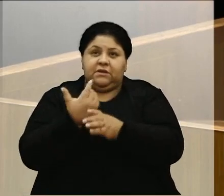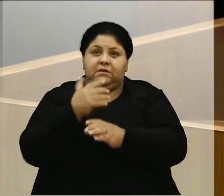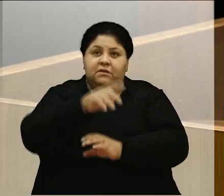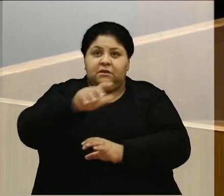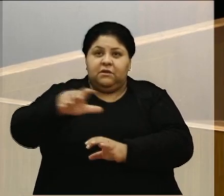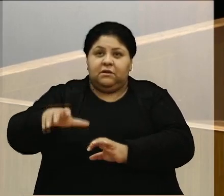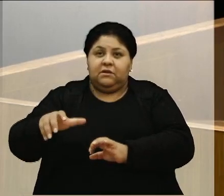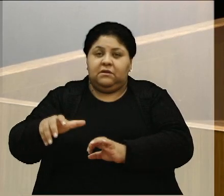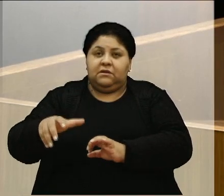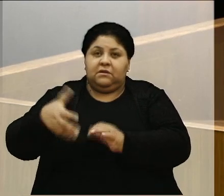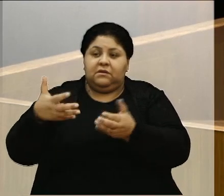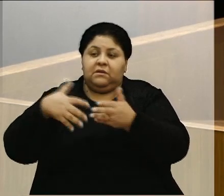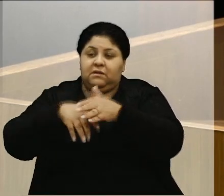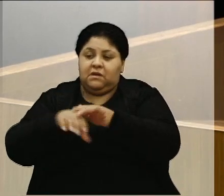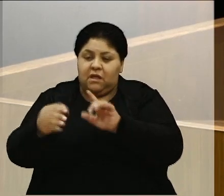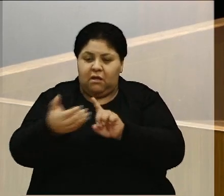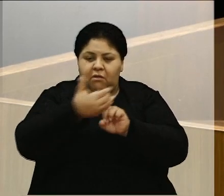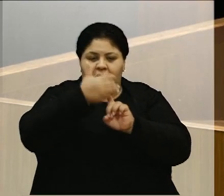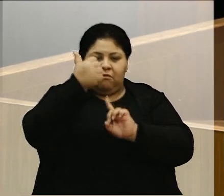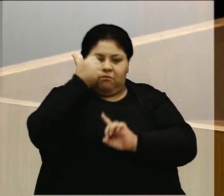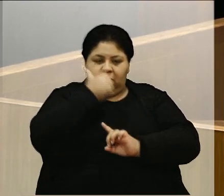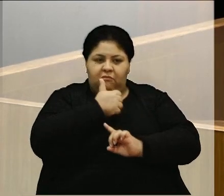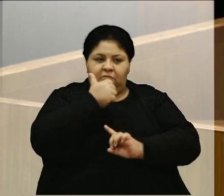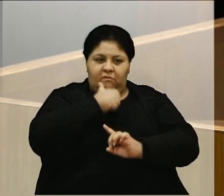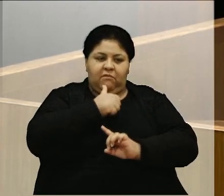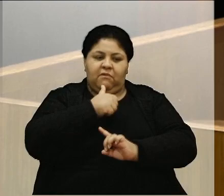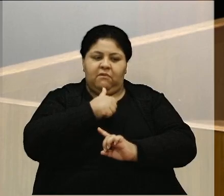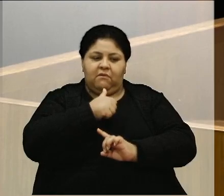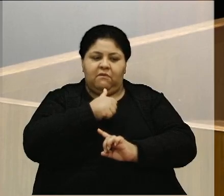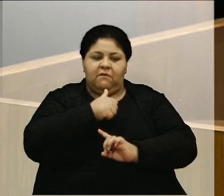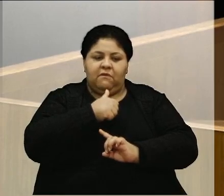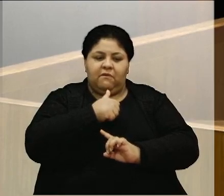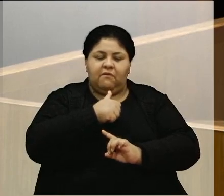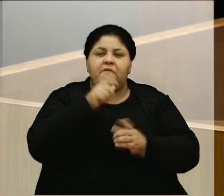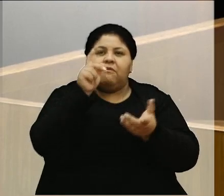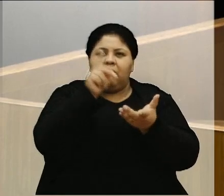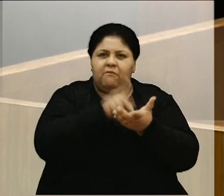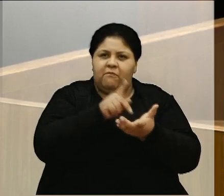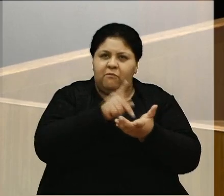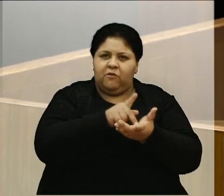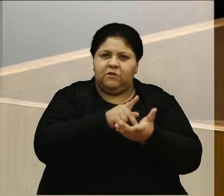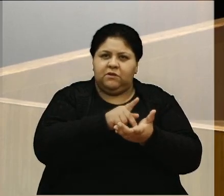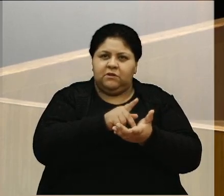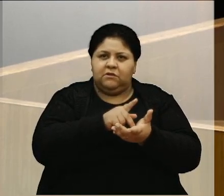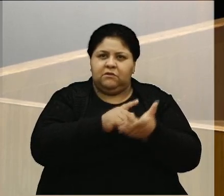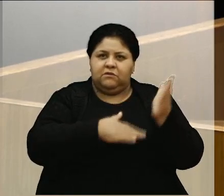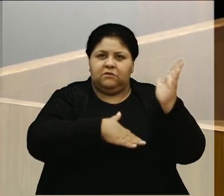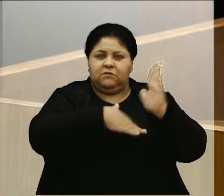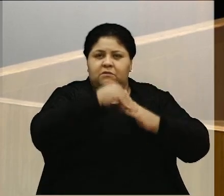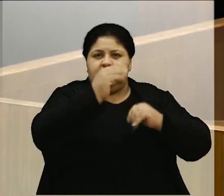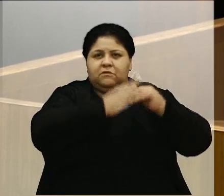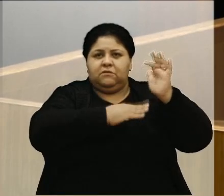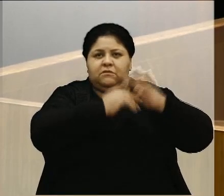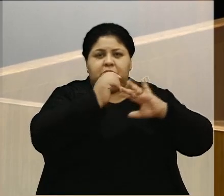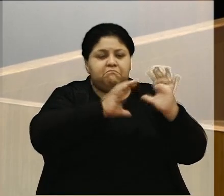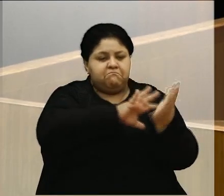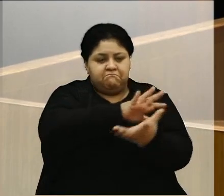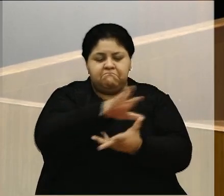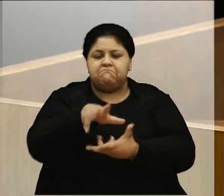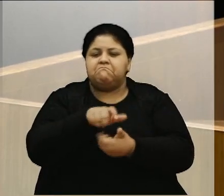seguros e acolhedores para as mulheres, promovendo assim o verdadeiro desenvolvimento sustentável de forma mais